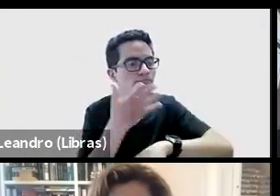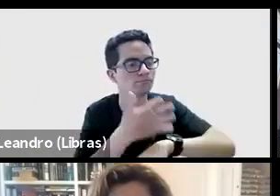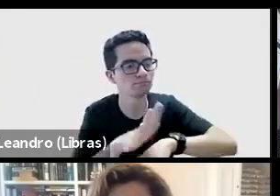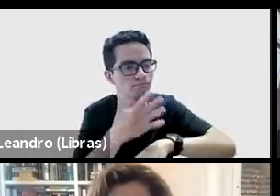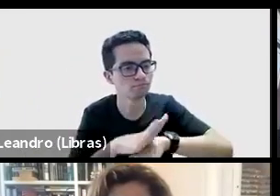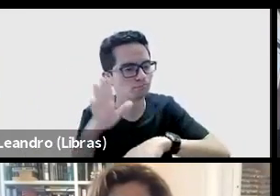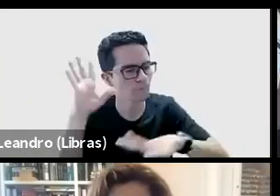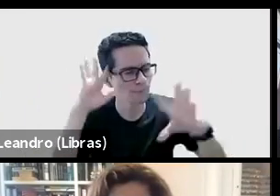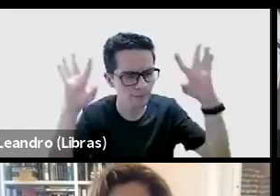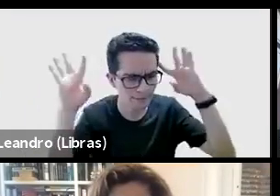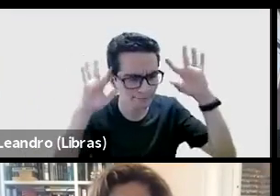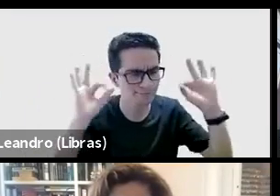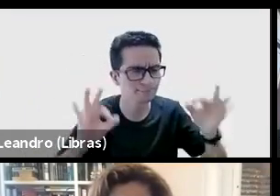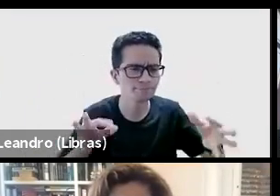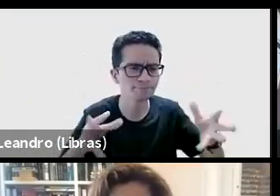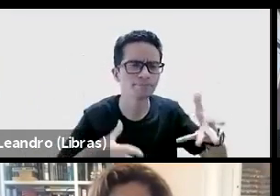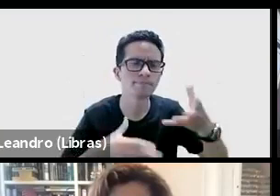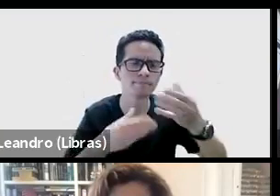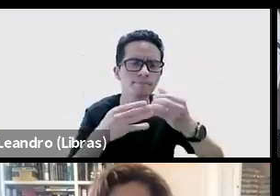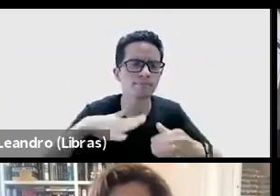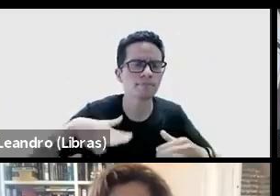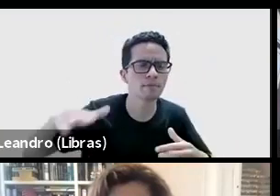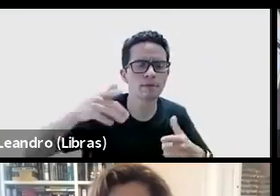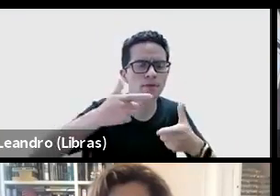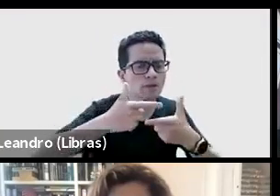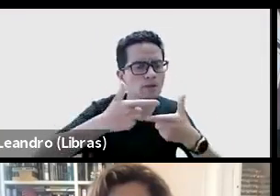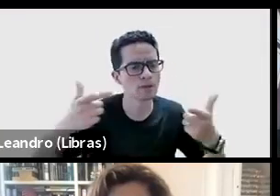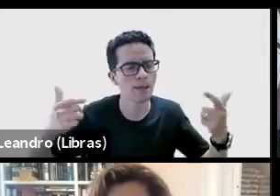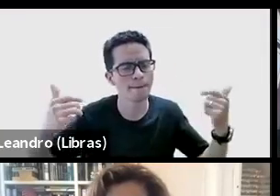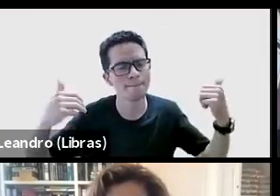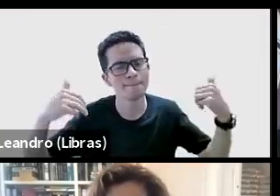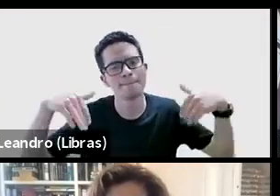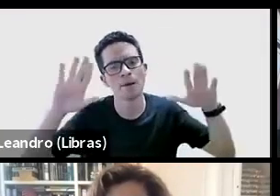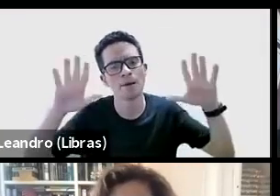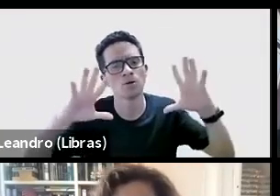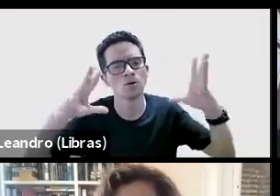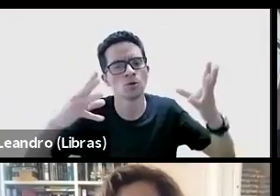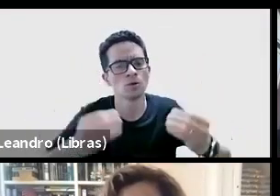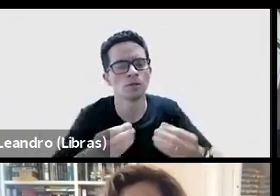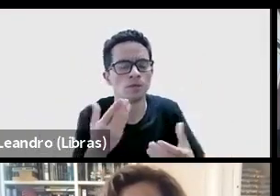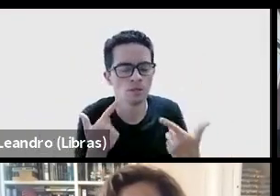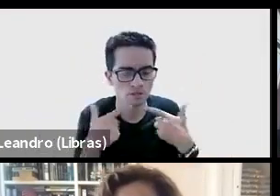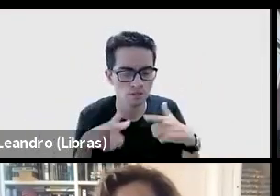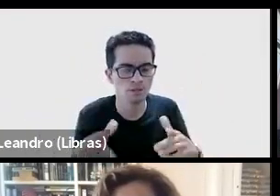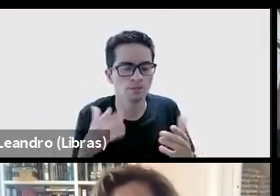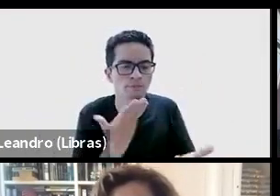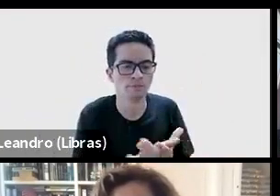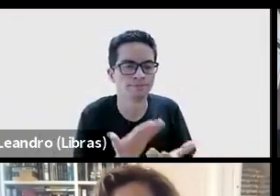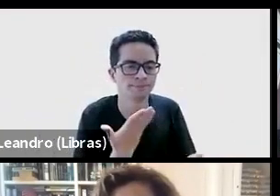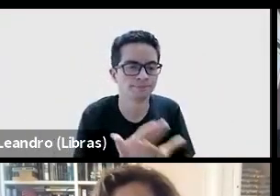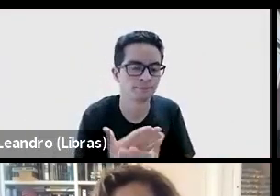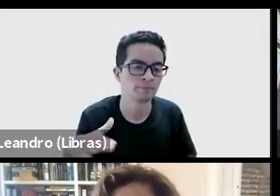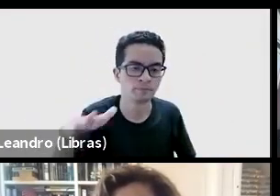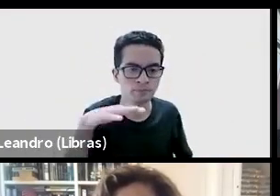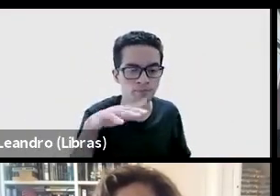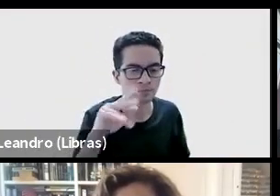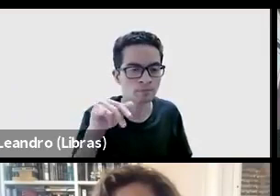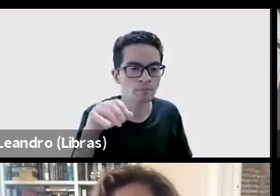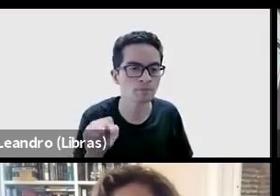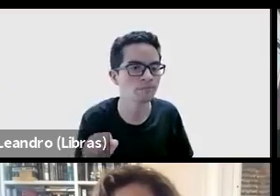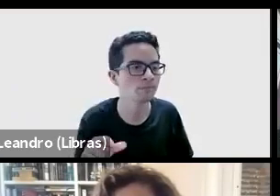uma reflexão sobre esse campo mais amplo, né, sobre o lugar dos estudos da linguagem aí um pouco no campo das humanidades,